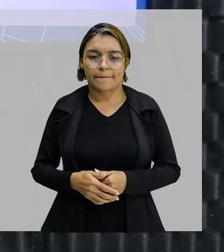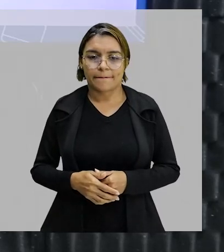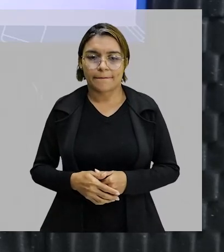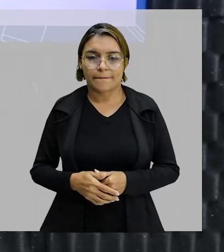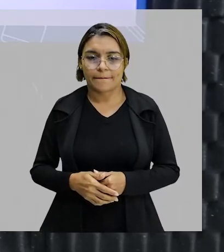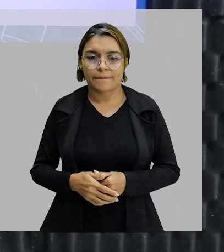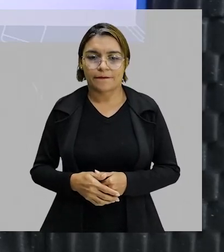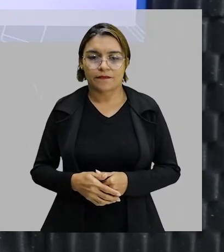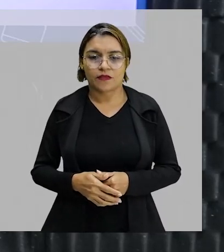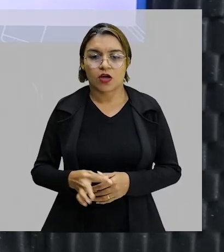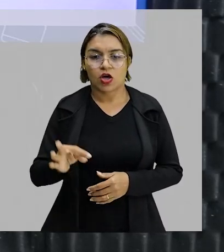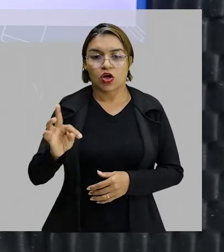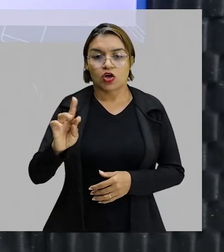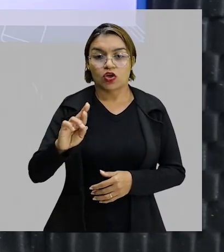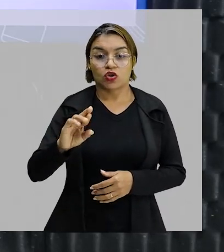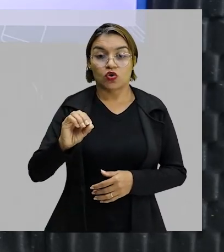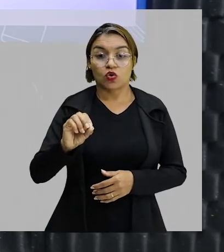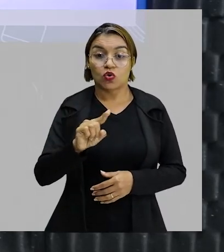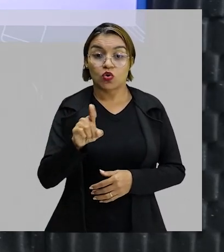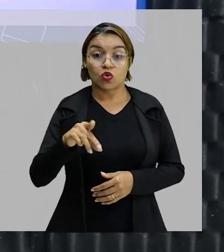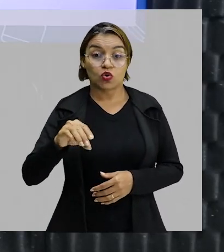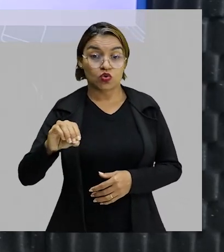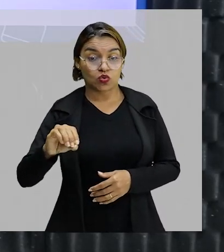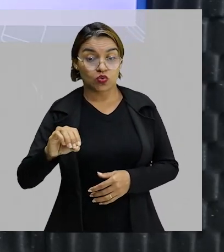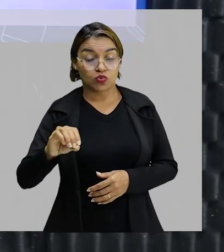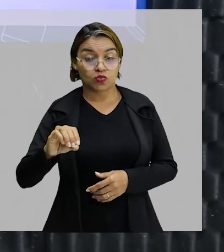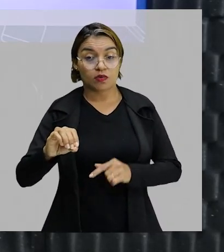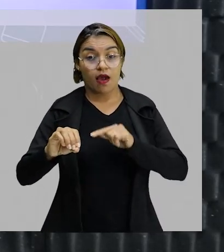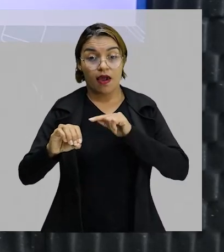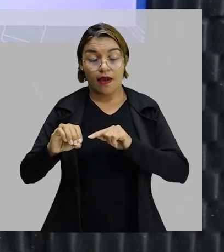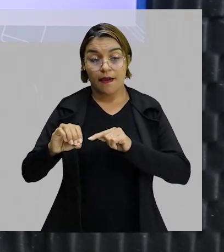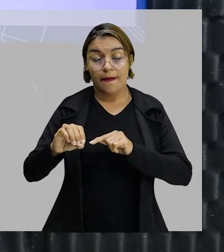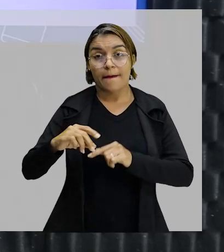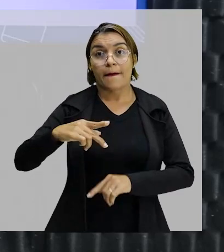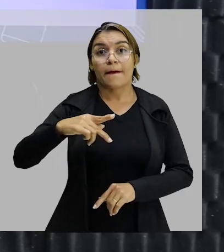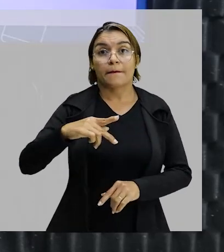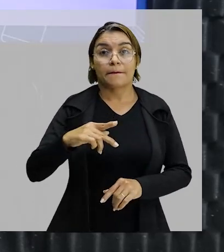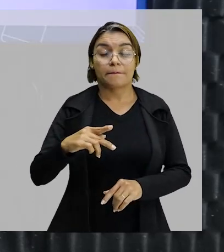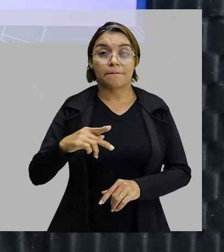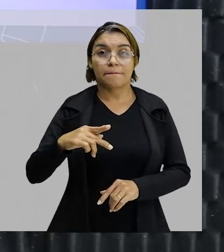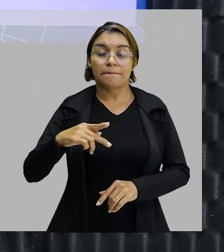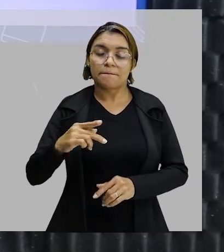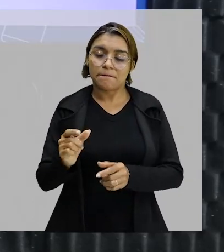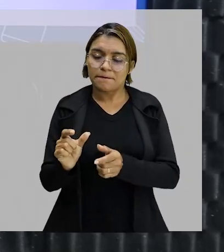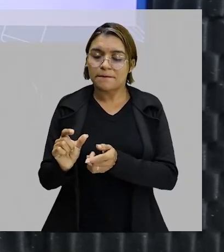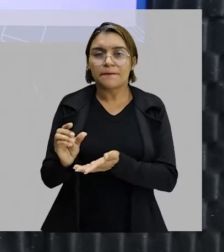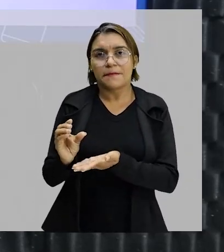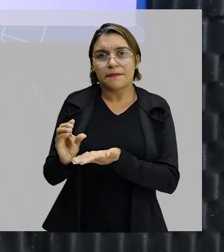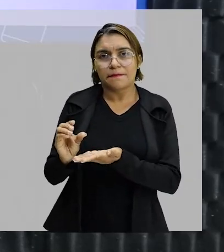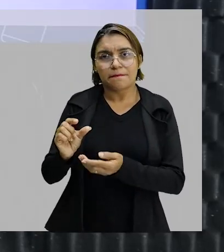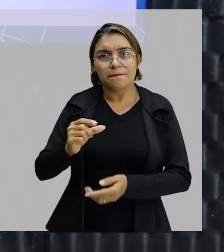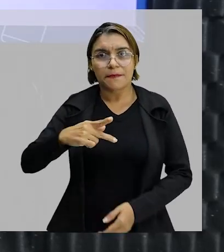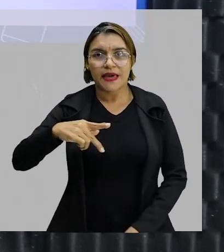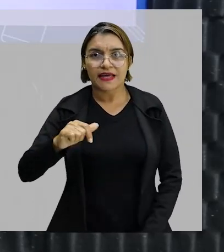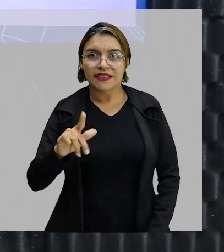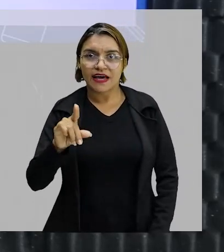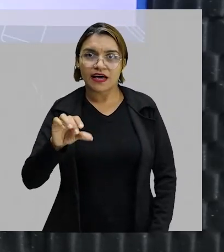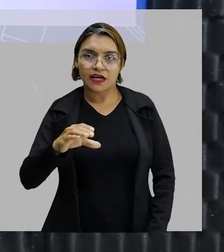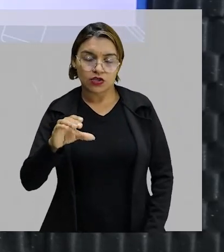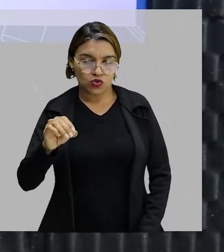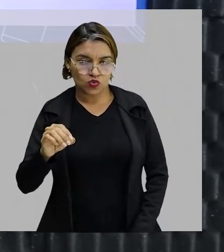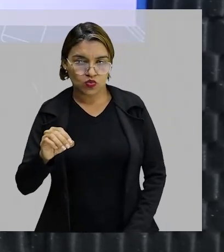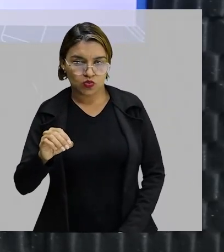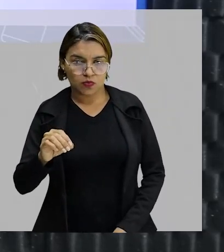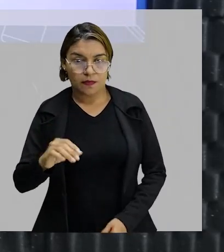Um troço de pastel. Troço, pedaço, palavra nova. Pastel, falso cognato, que